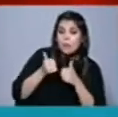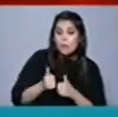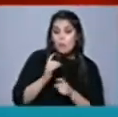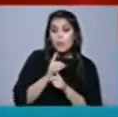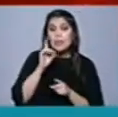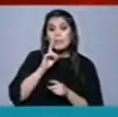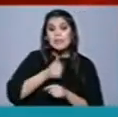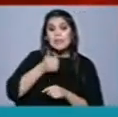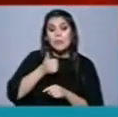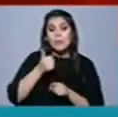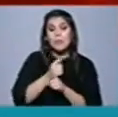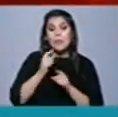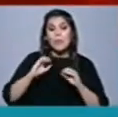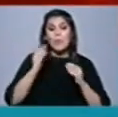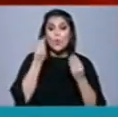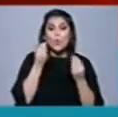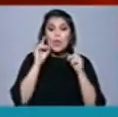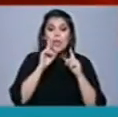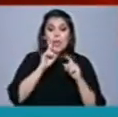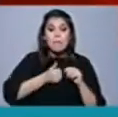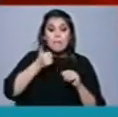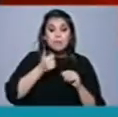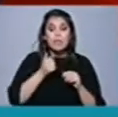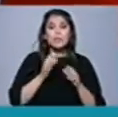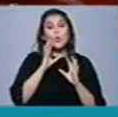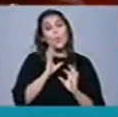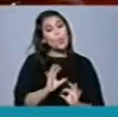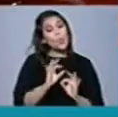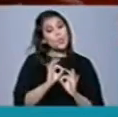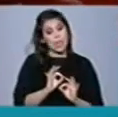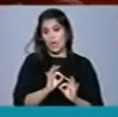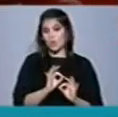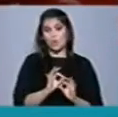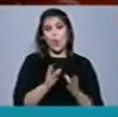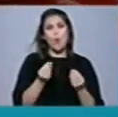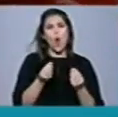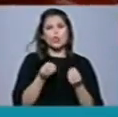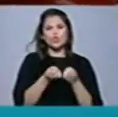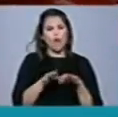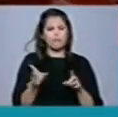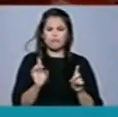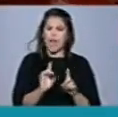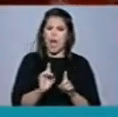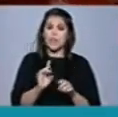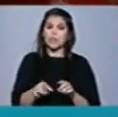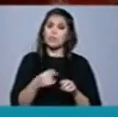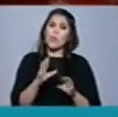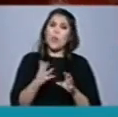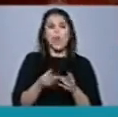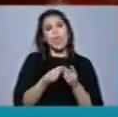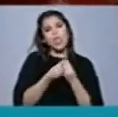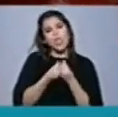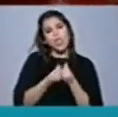Principalmente no início da massa é muito importante que tenhamos cuidado e que não coloquemos ovos a mais. Depois, já quando ela já está um